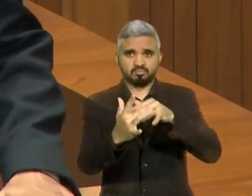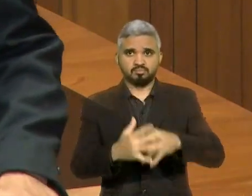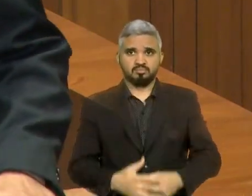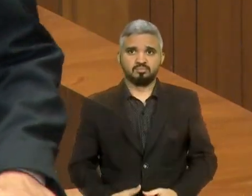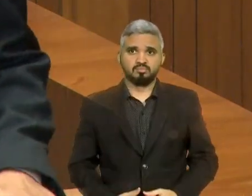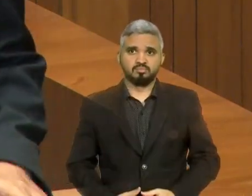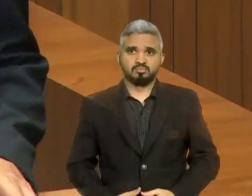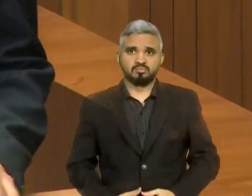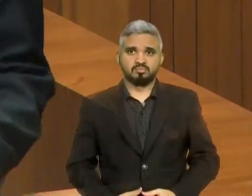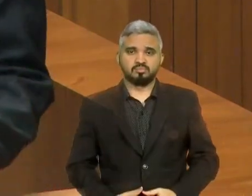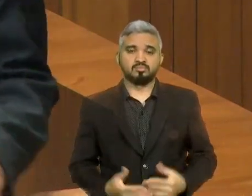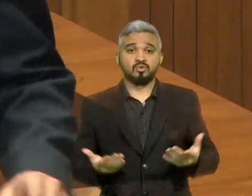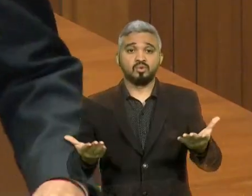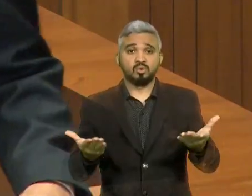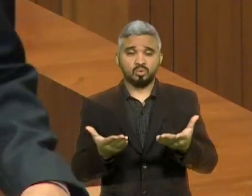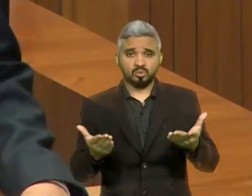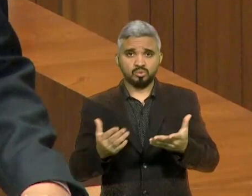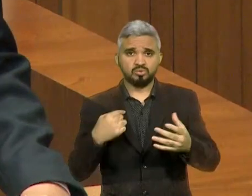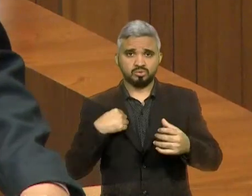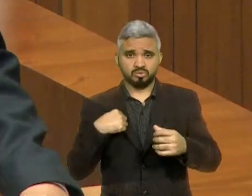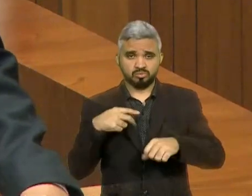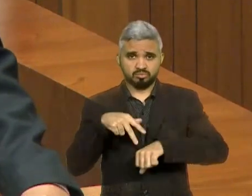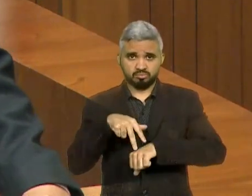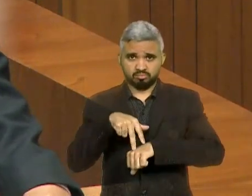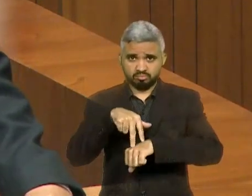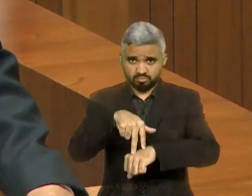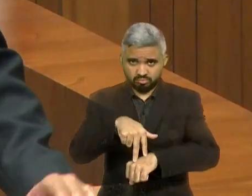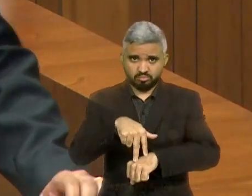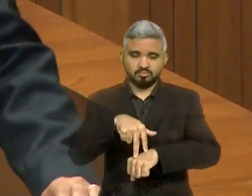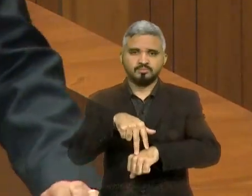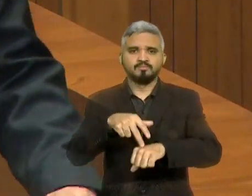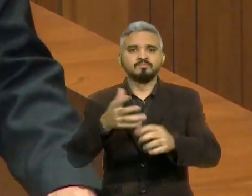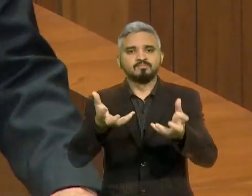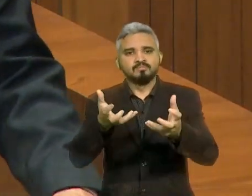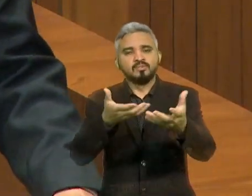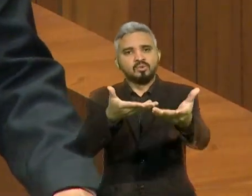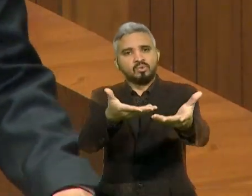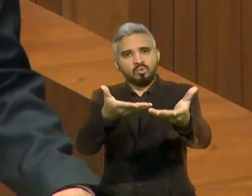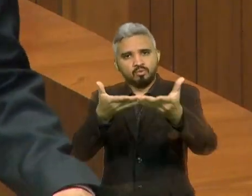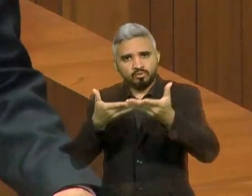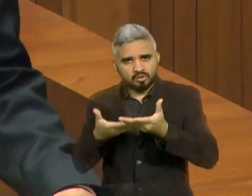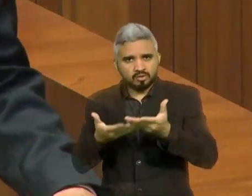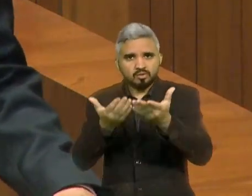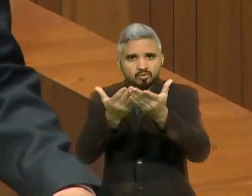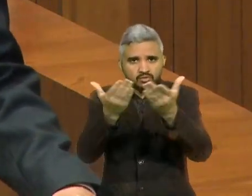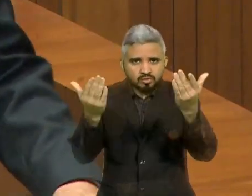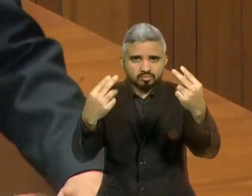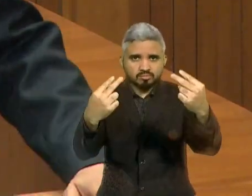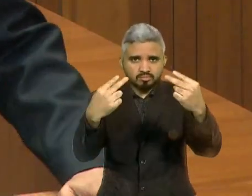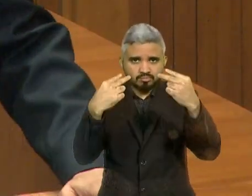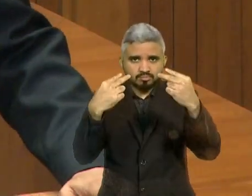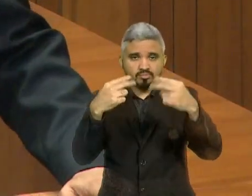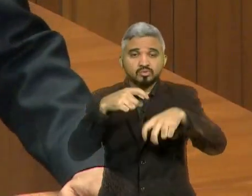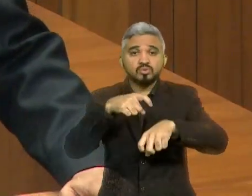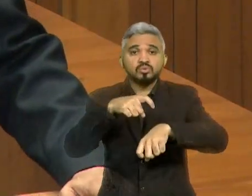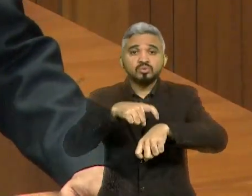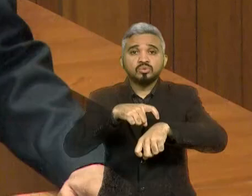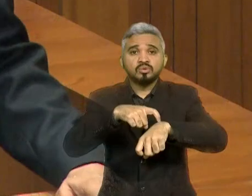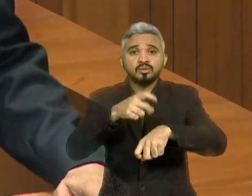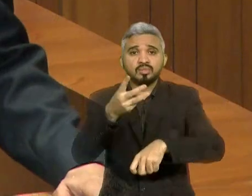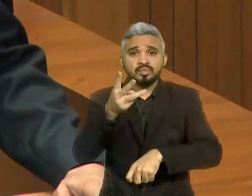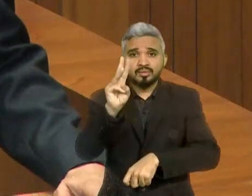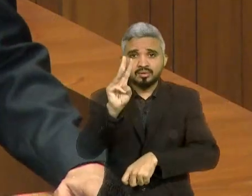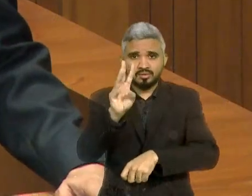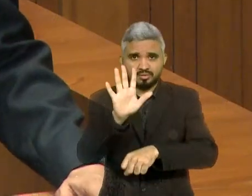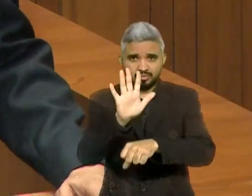essa tribuna para fazer um convite à casa, para fazer um convite a quem nos assiste. Hoje, às 15 horas, no